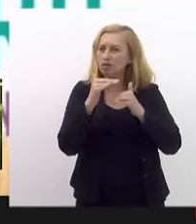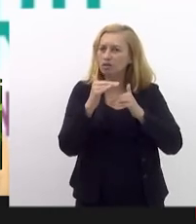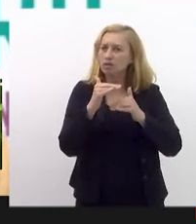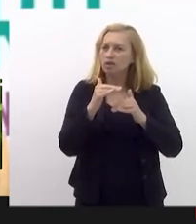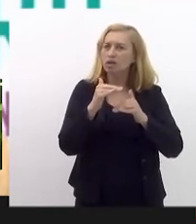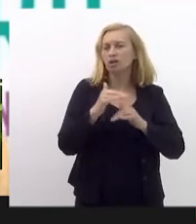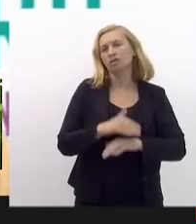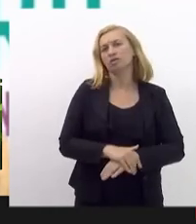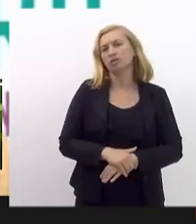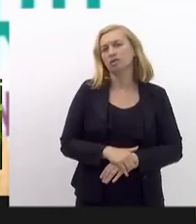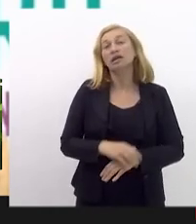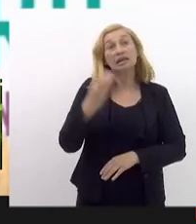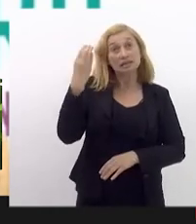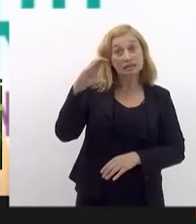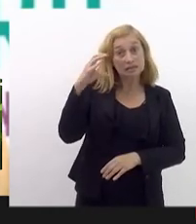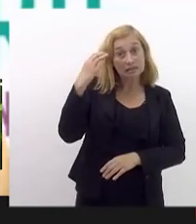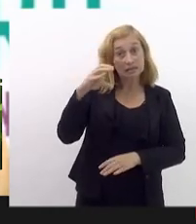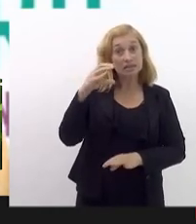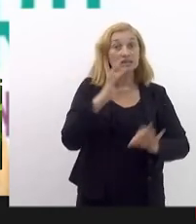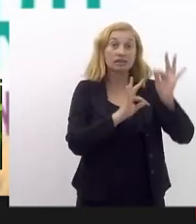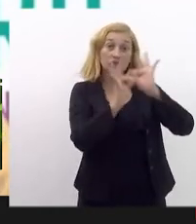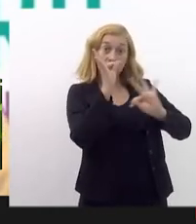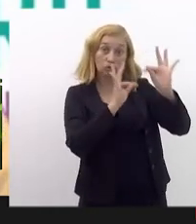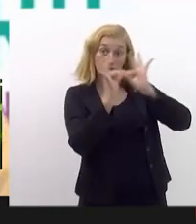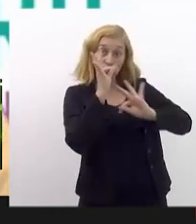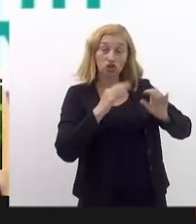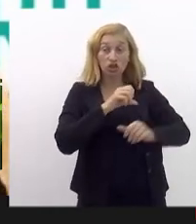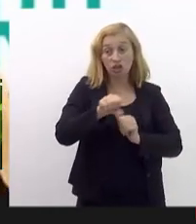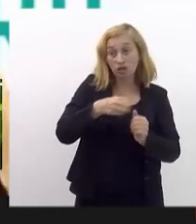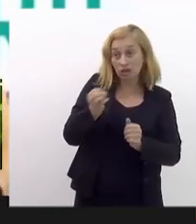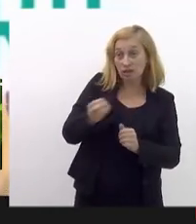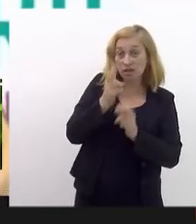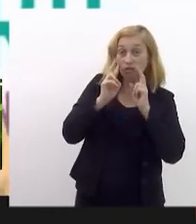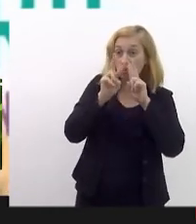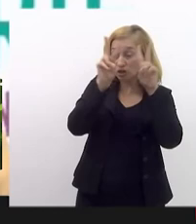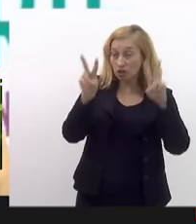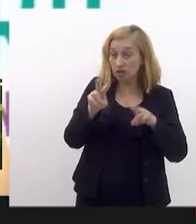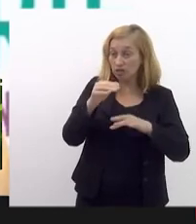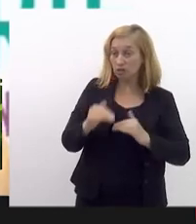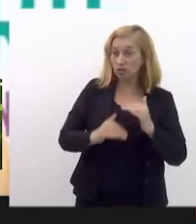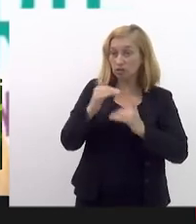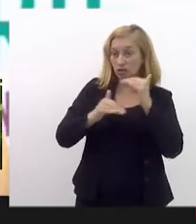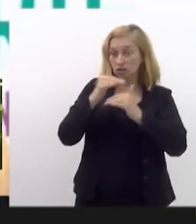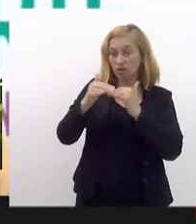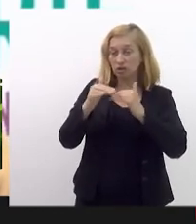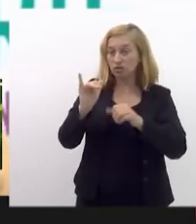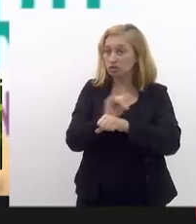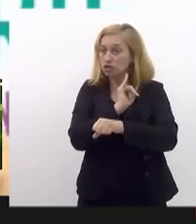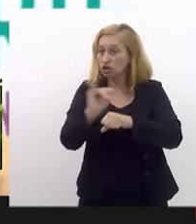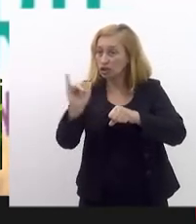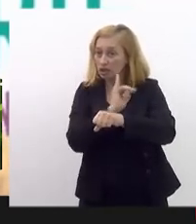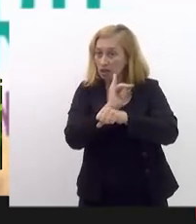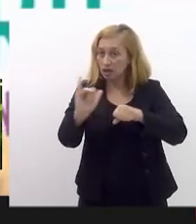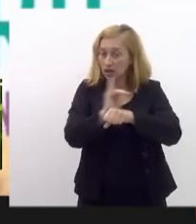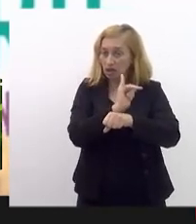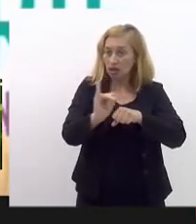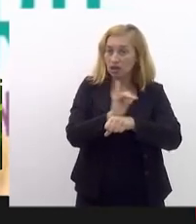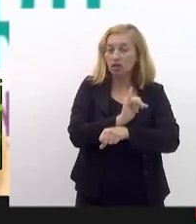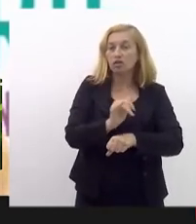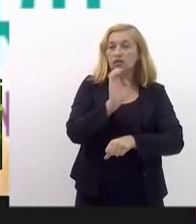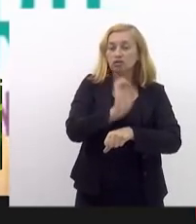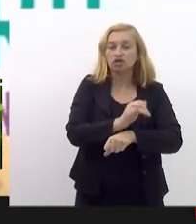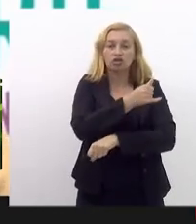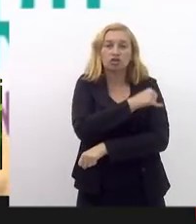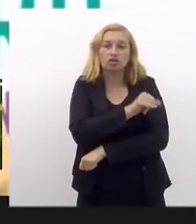da ciência, tecnologia e inovação, visando ao desenvolvimento estratégico do Estado do Rio de